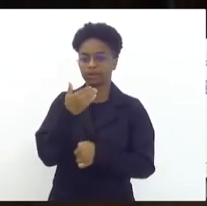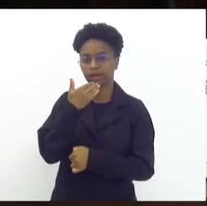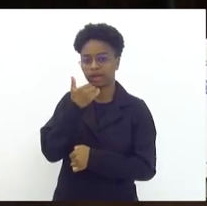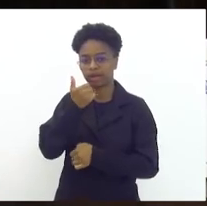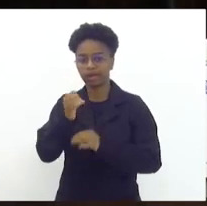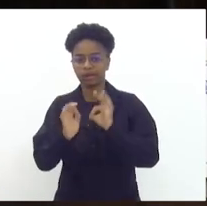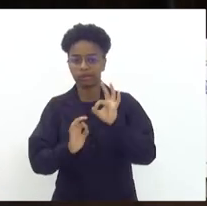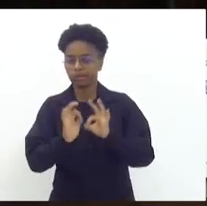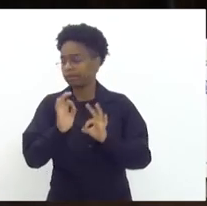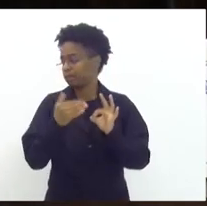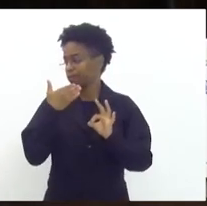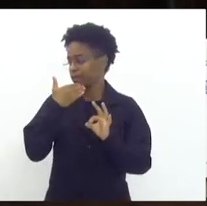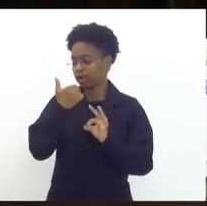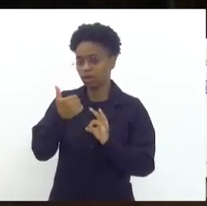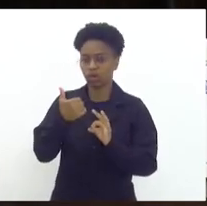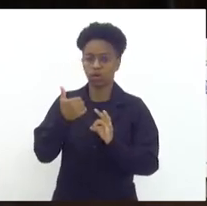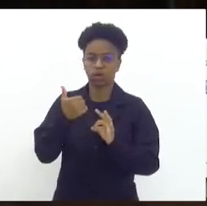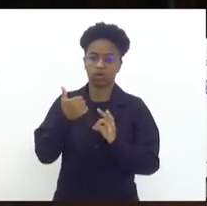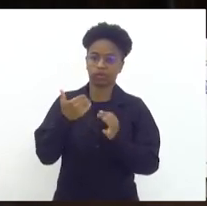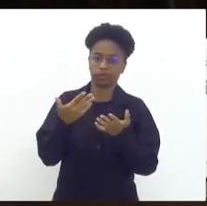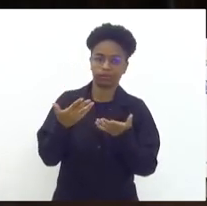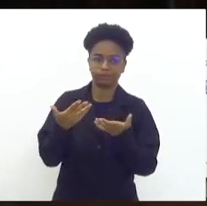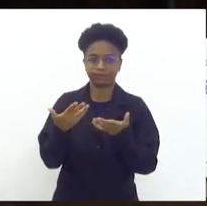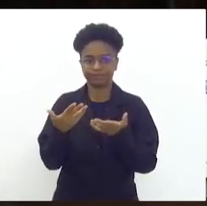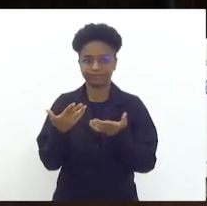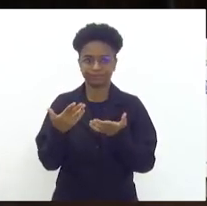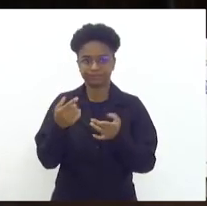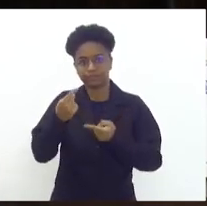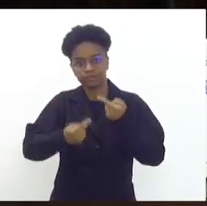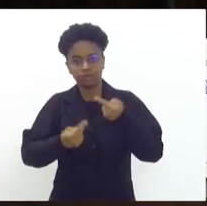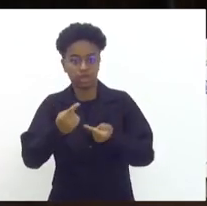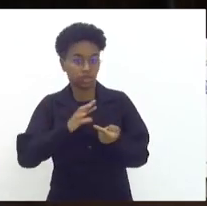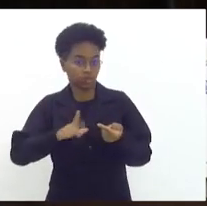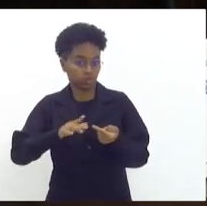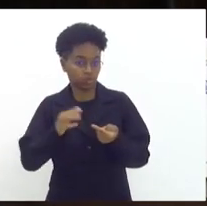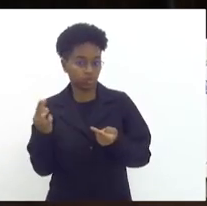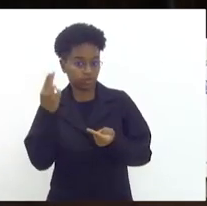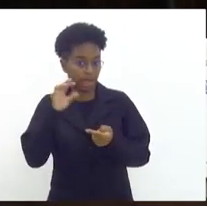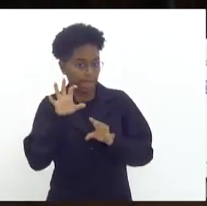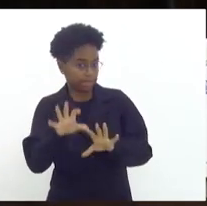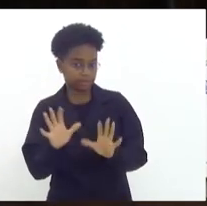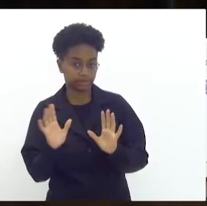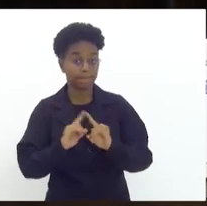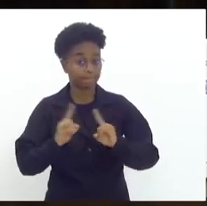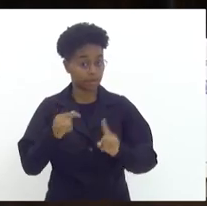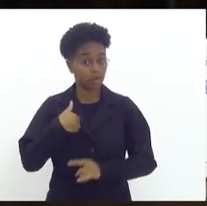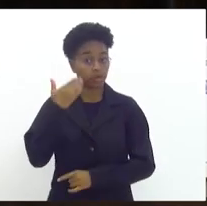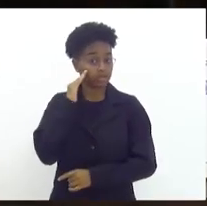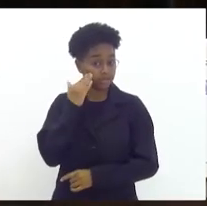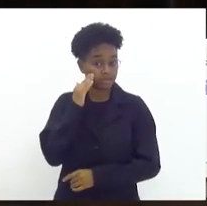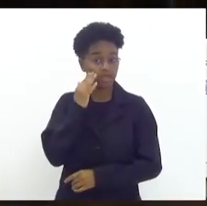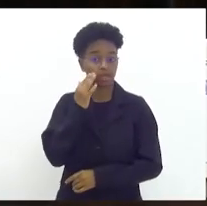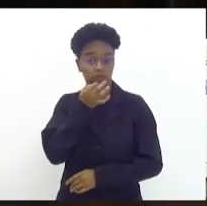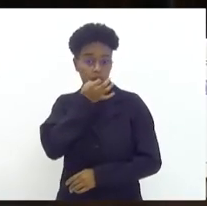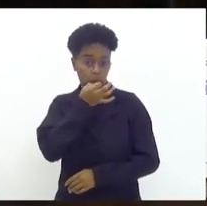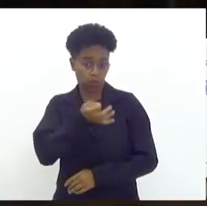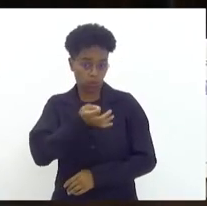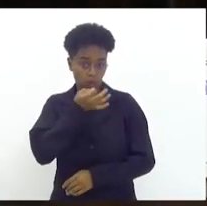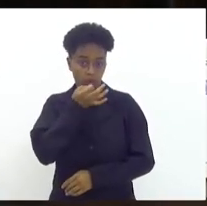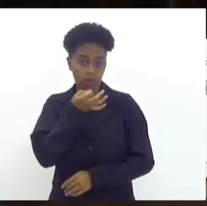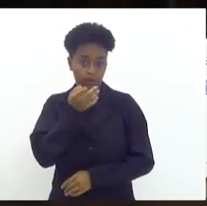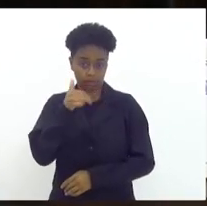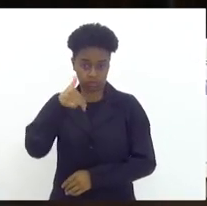enfim desenhado Não dá para ser isso mas entendo também a posição do do